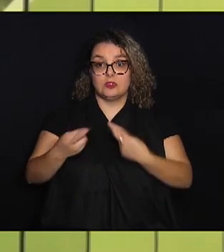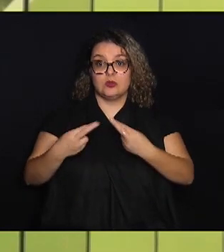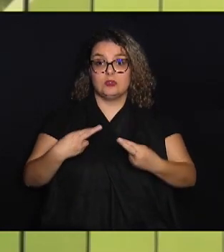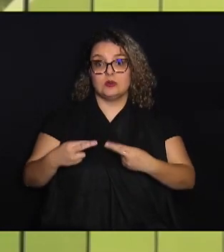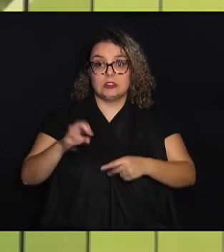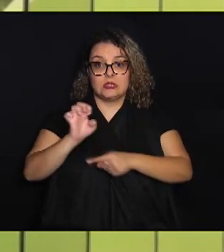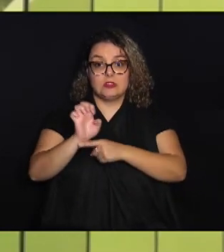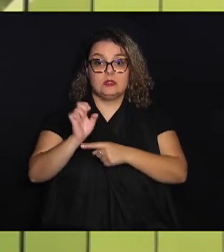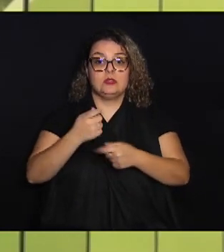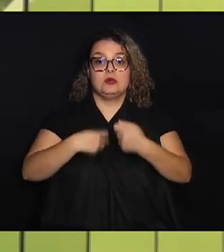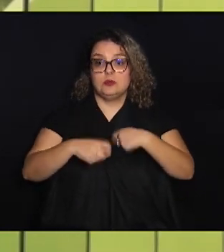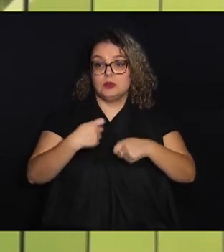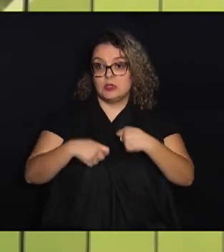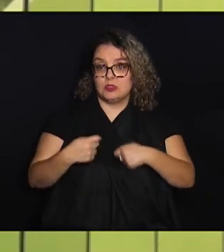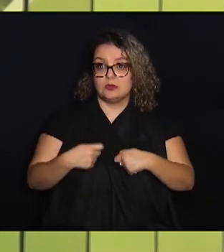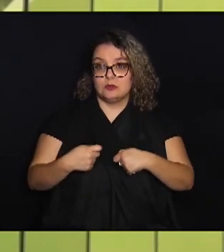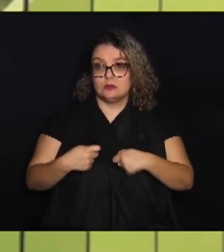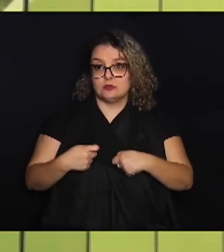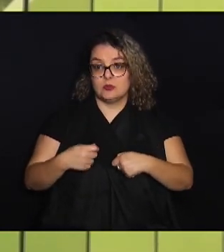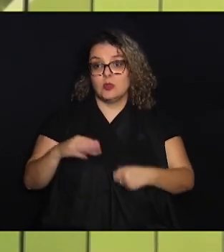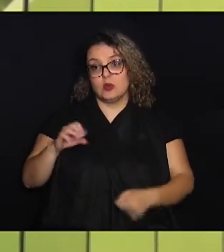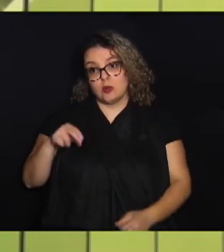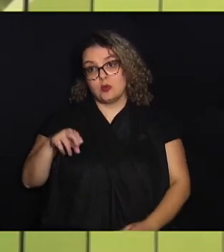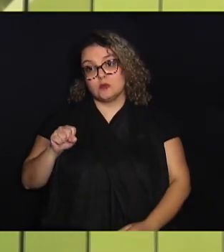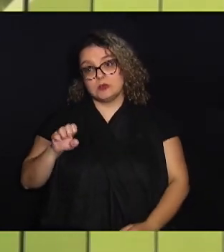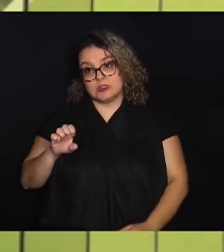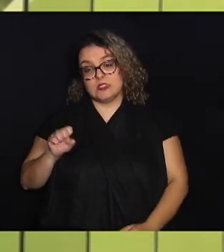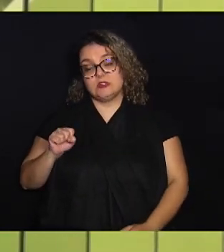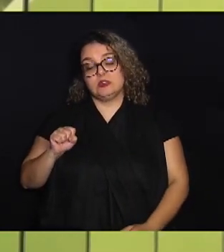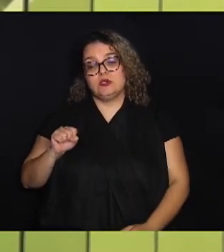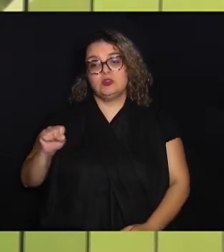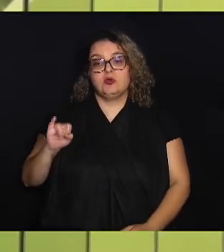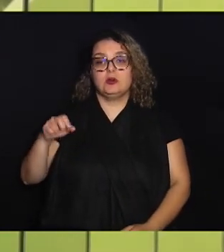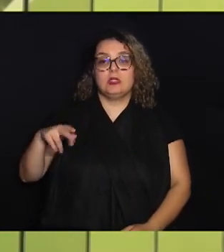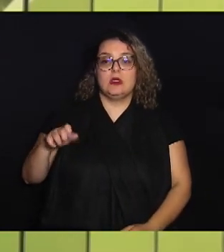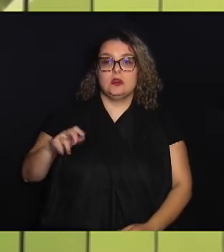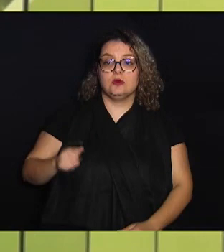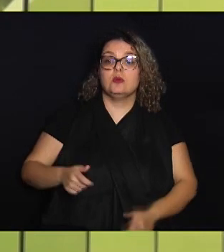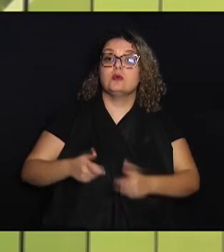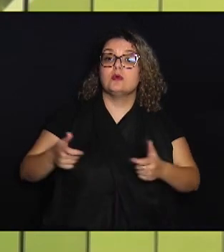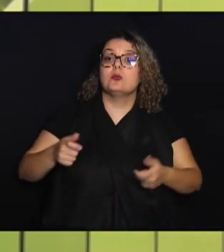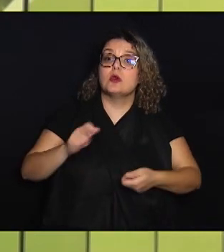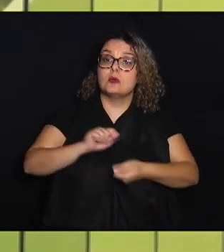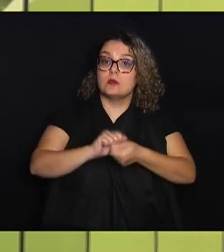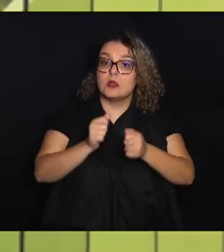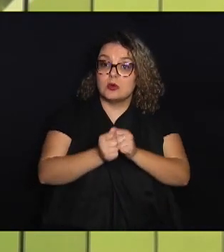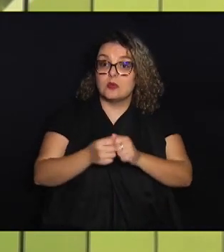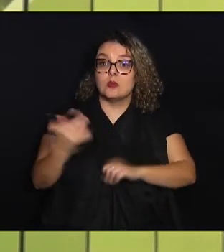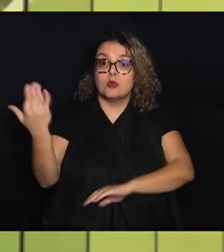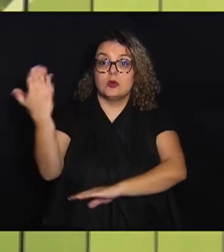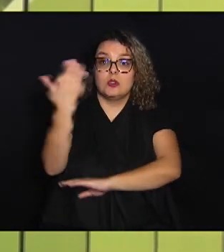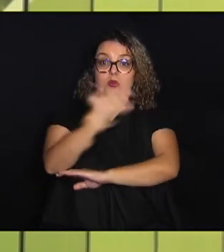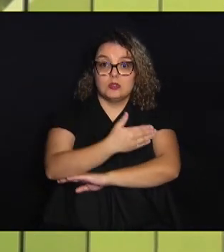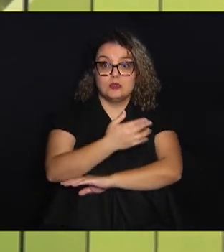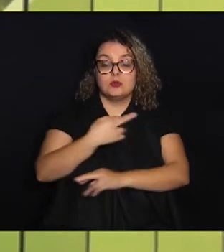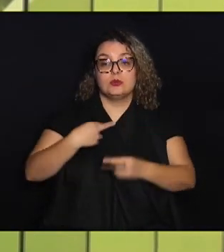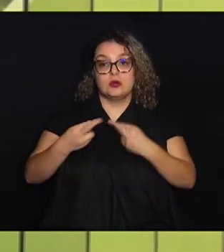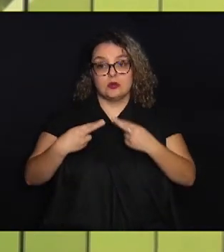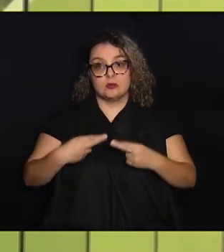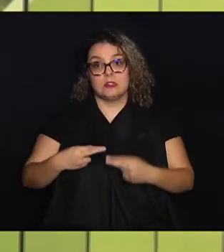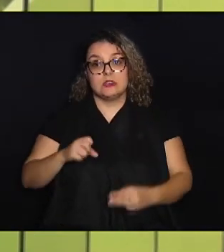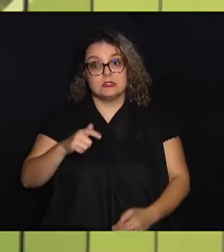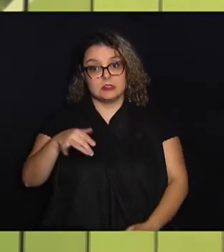estaduais administradas por concessionárias aqui da região. O maior reajuste será no pedágio da rodovia Santos